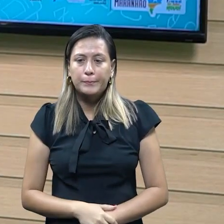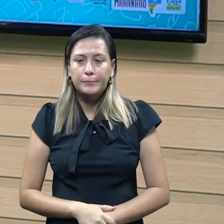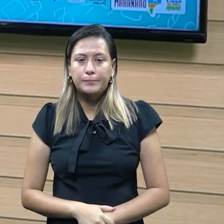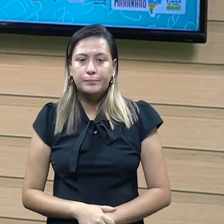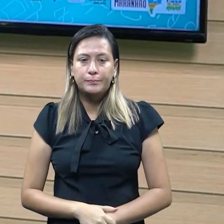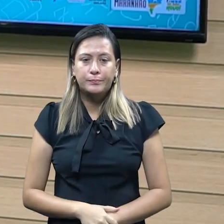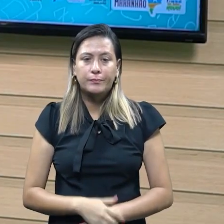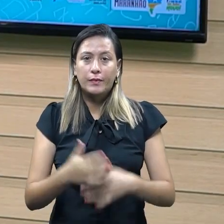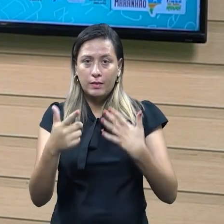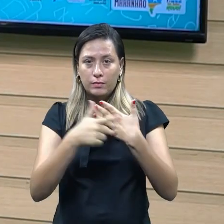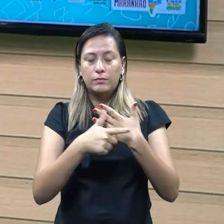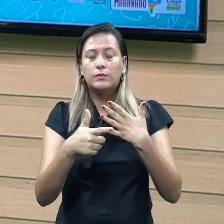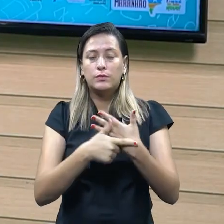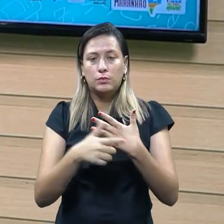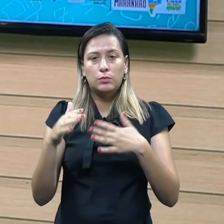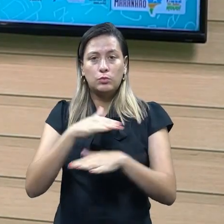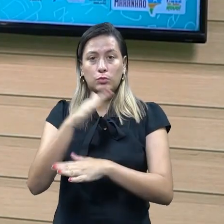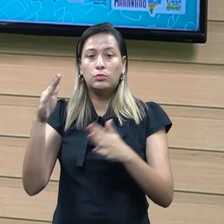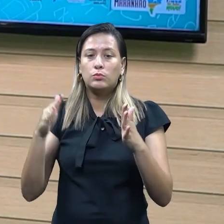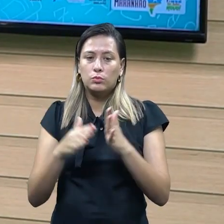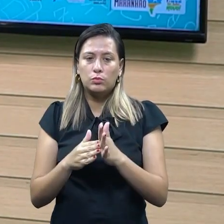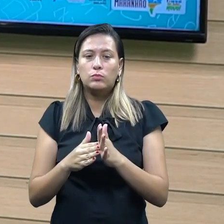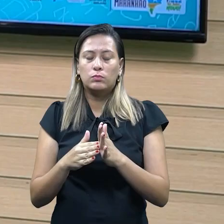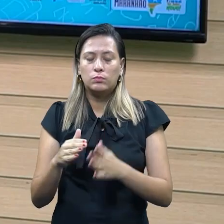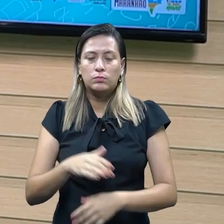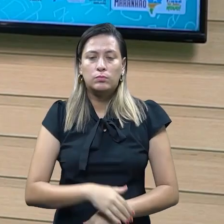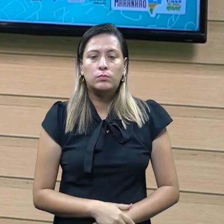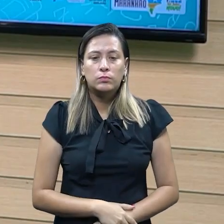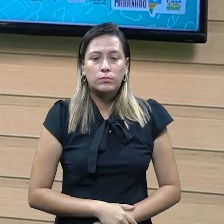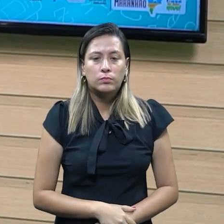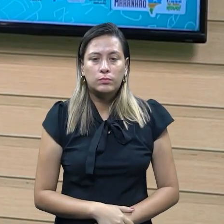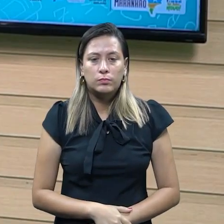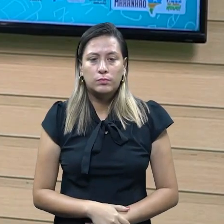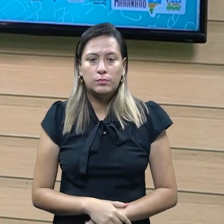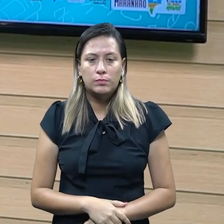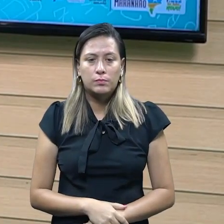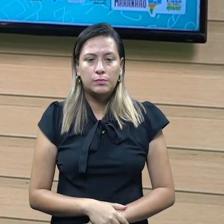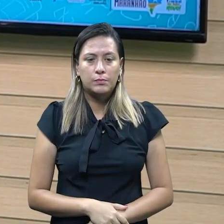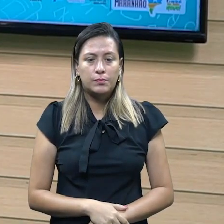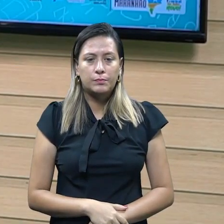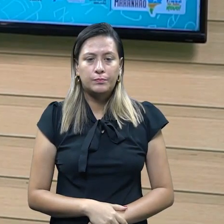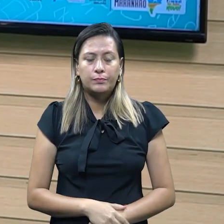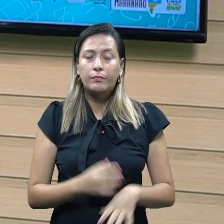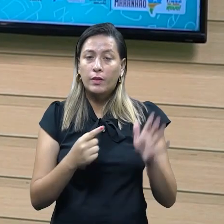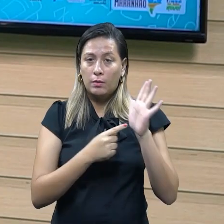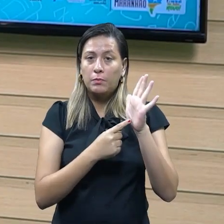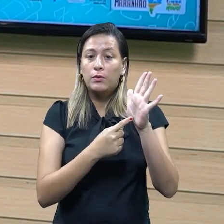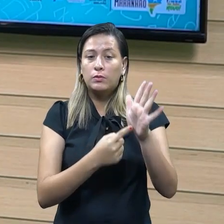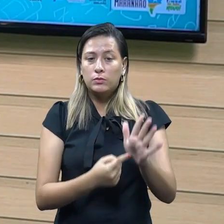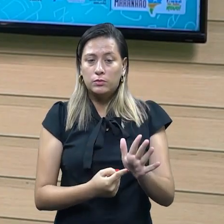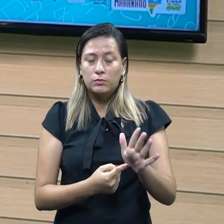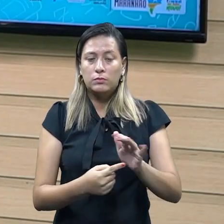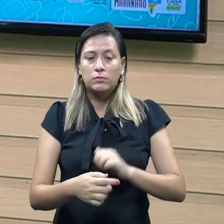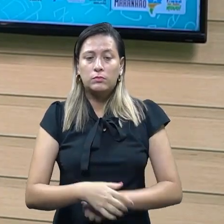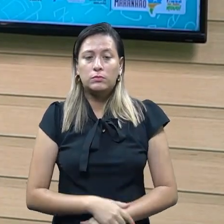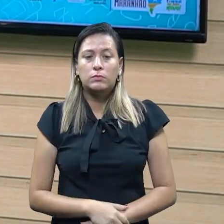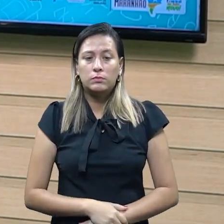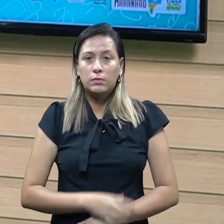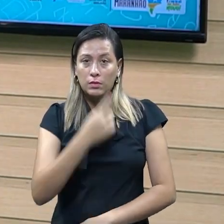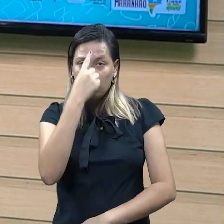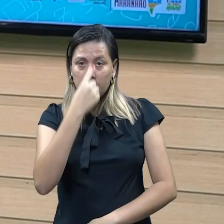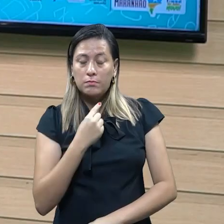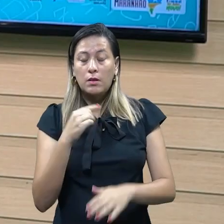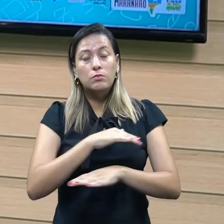vendo, todas essas funções de zoom estarão disponíveis acionando este ícone. Ele ainda vai mostrar